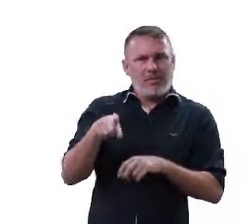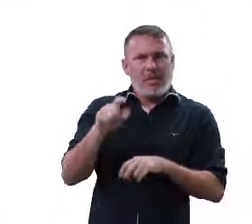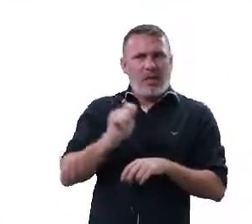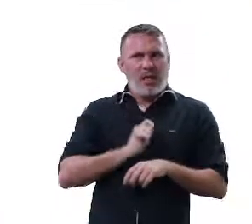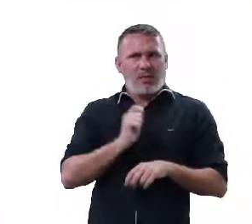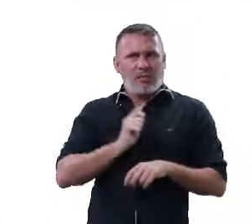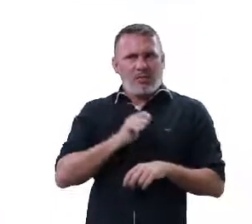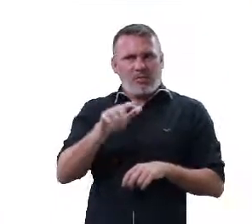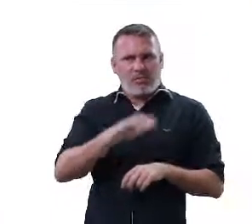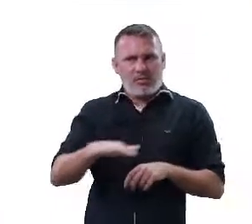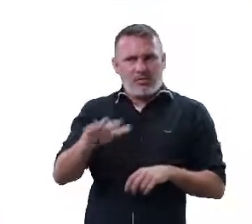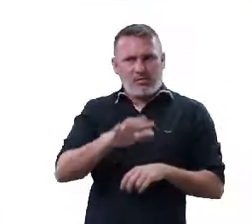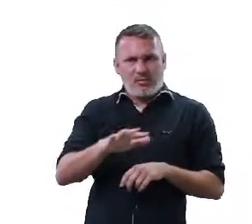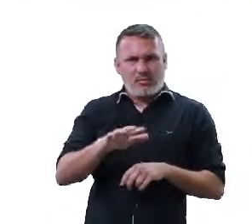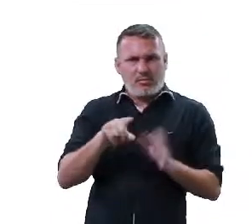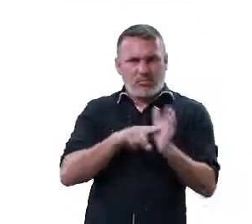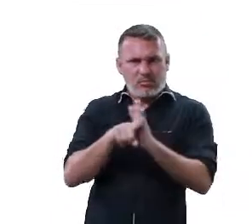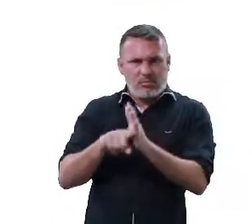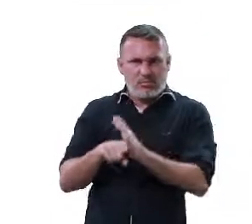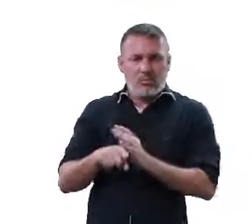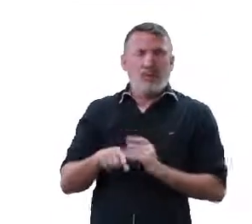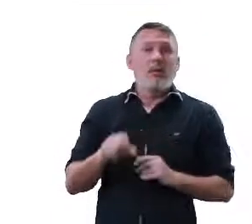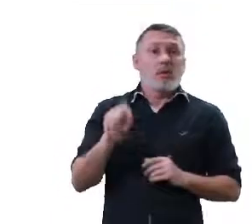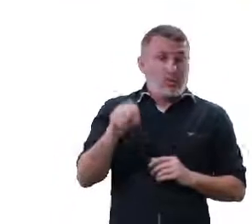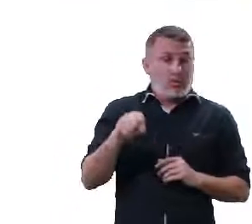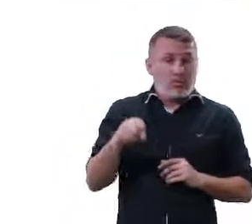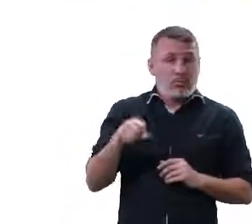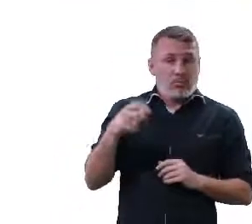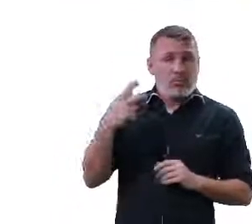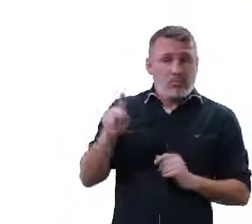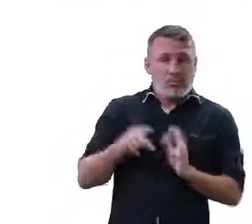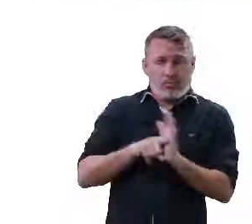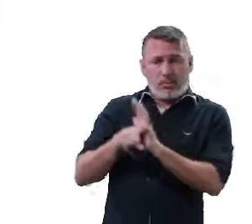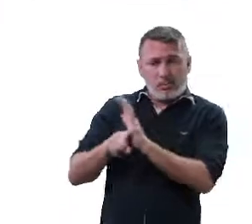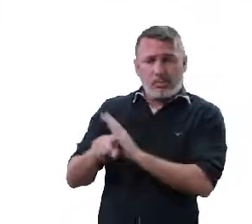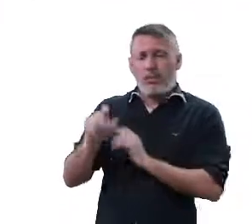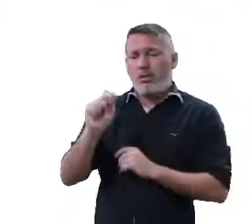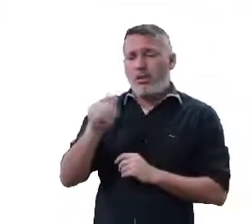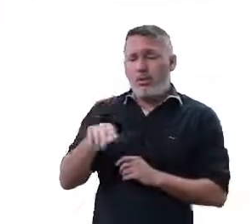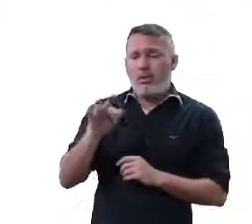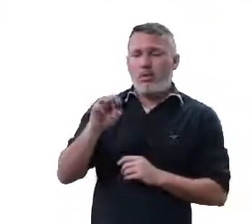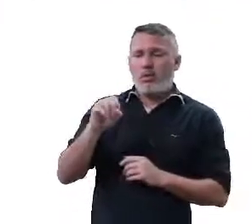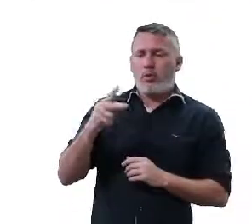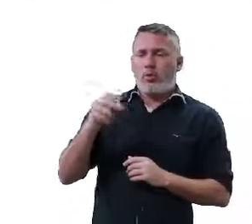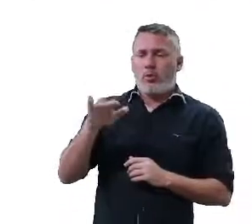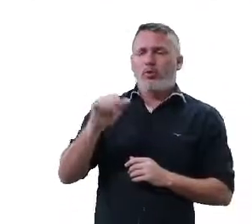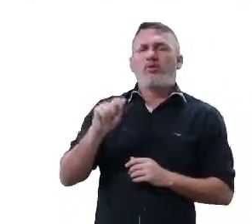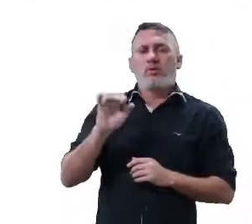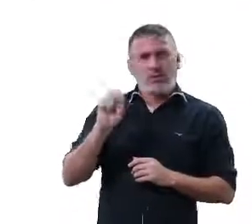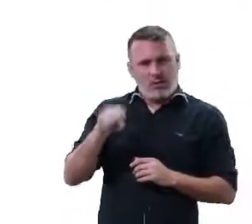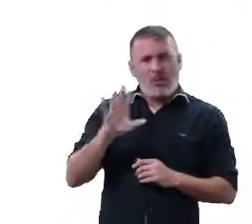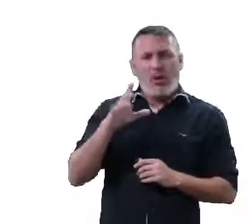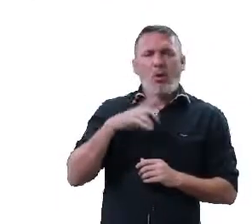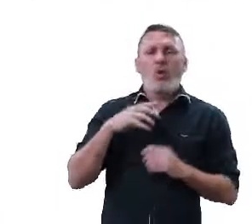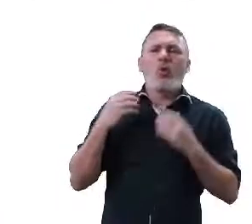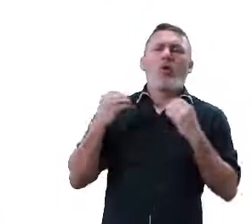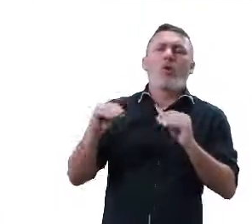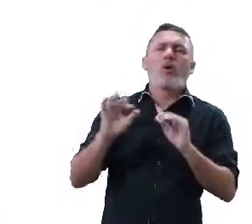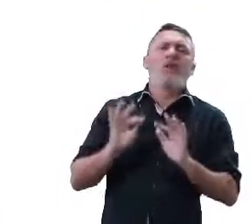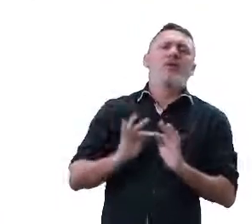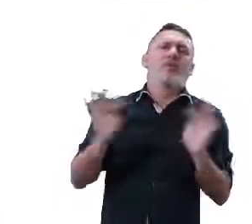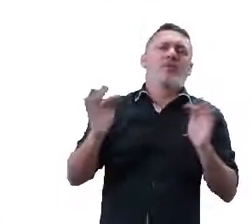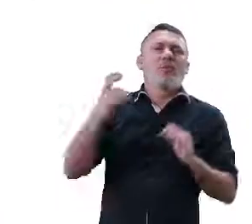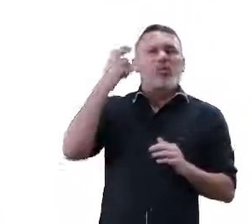da antropologia? Com certeza é um objeto, não é seria não, é um objeto da antropologia. Mas eu coloquei ali para